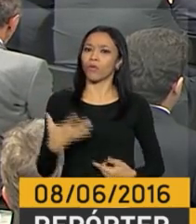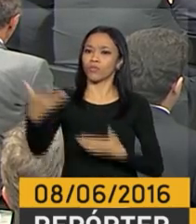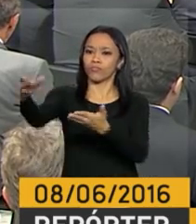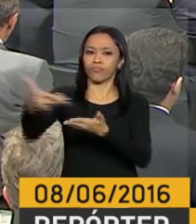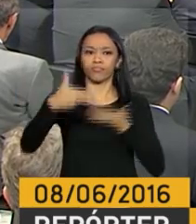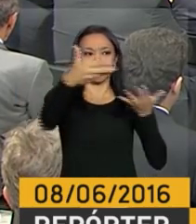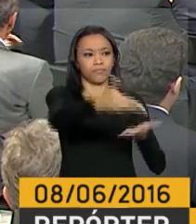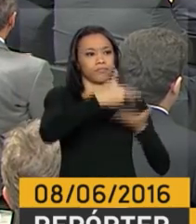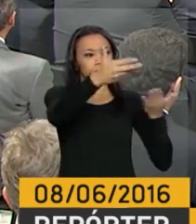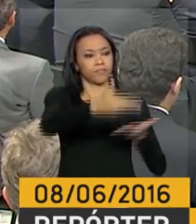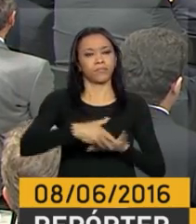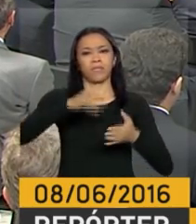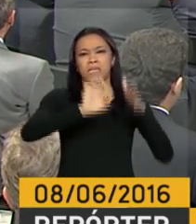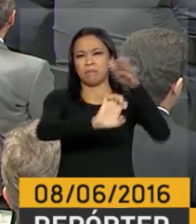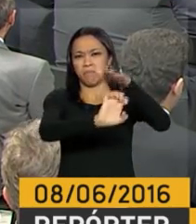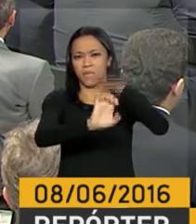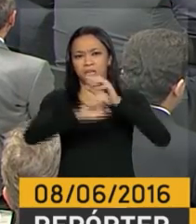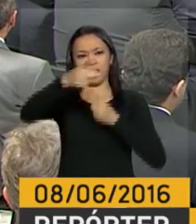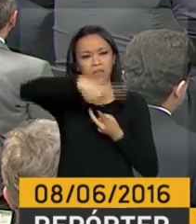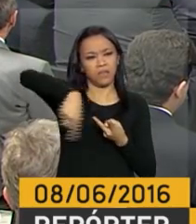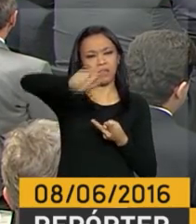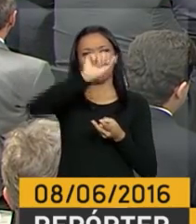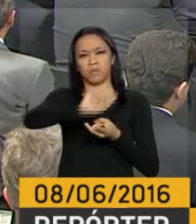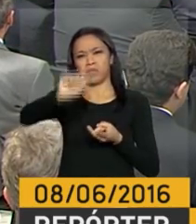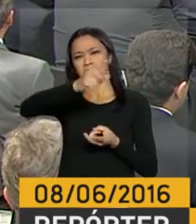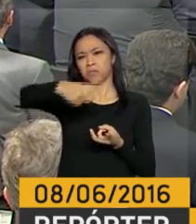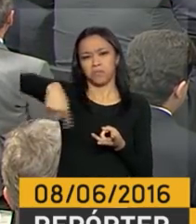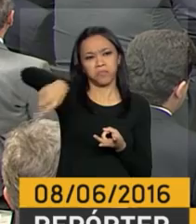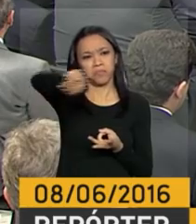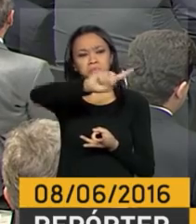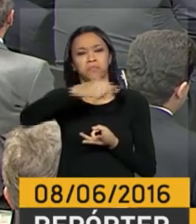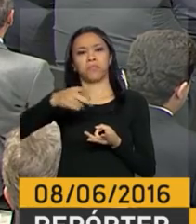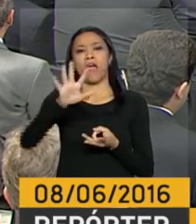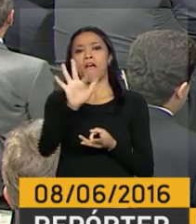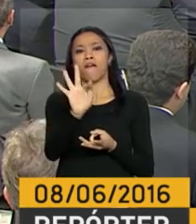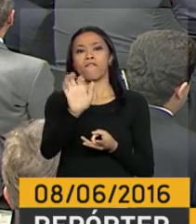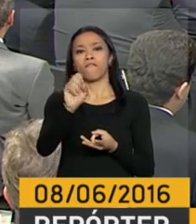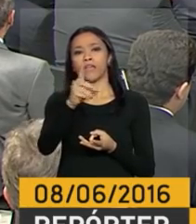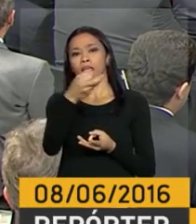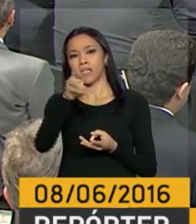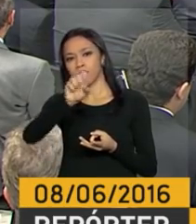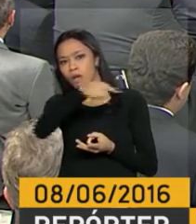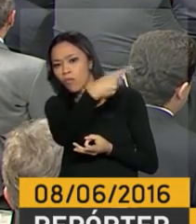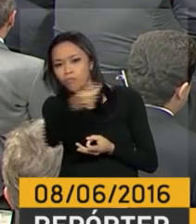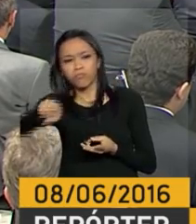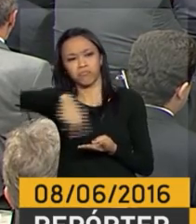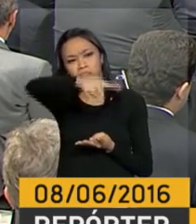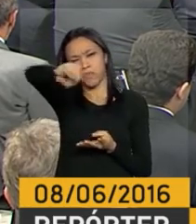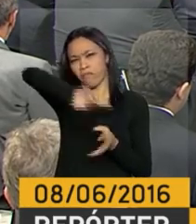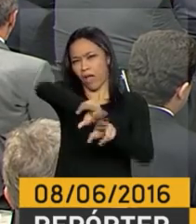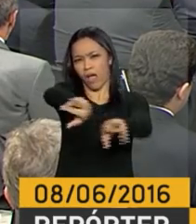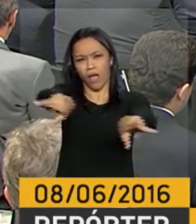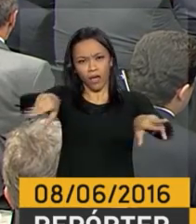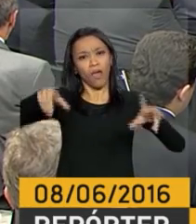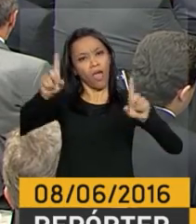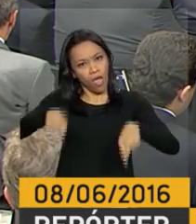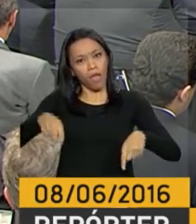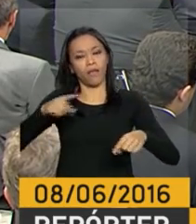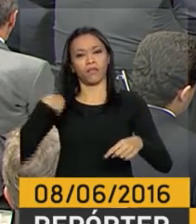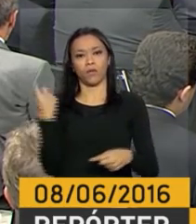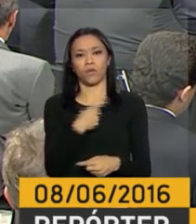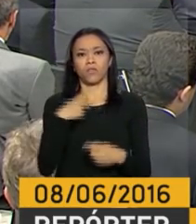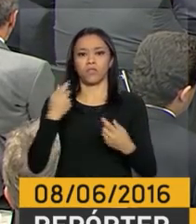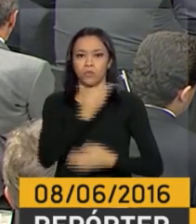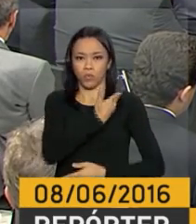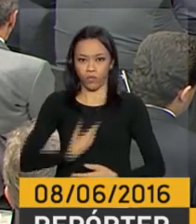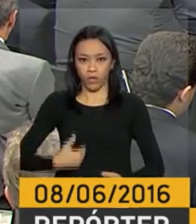produtivos do país para este encontro o que mais Estamos precisando é exatamente do apoio